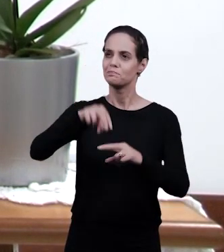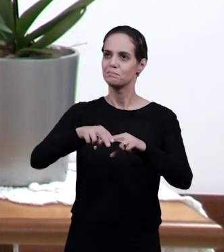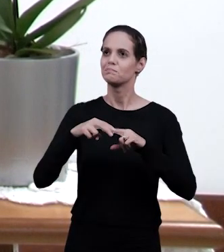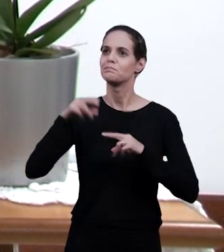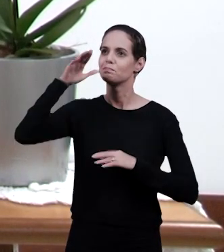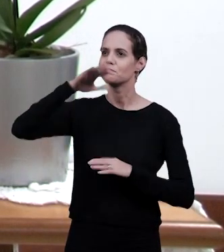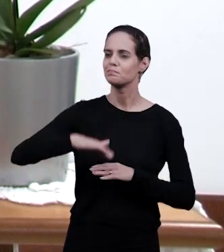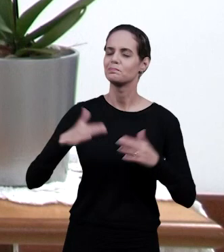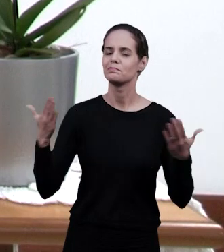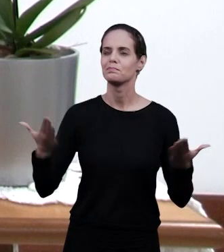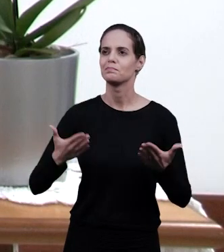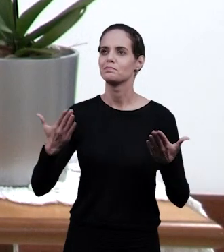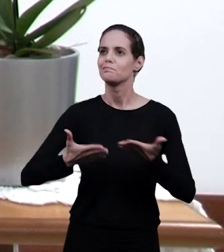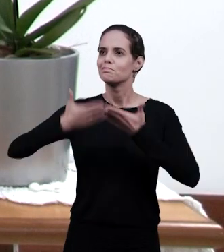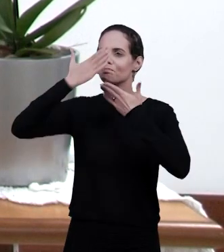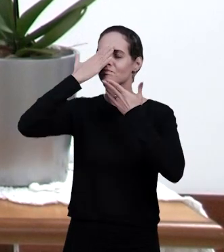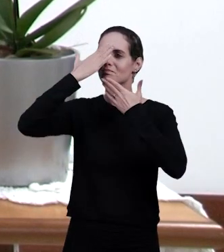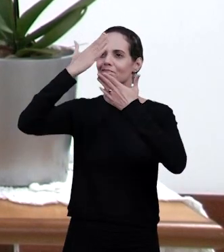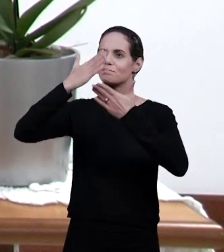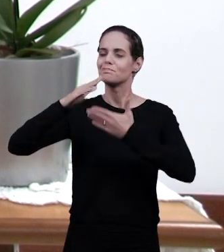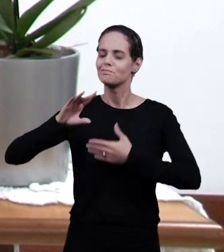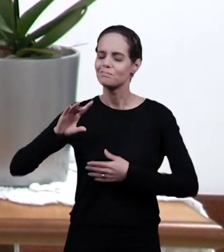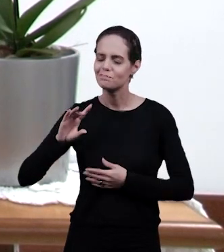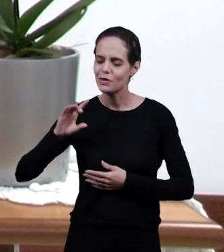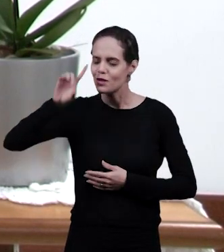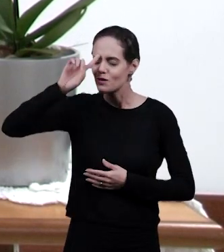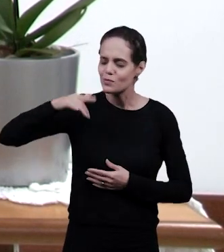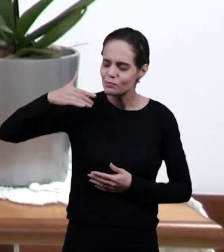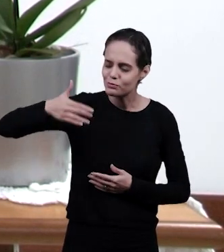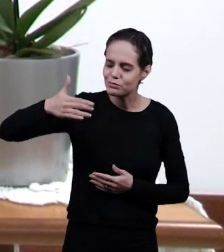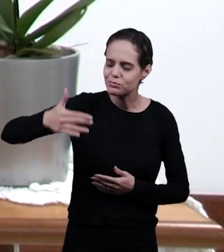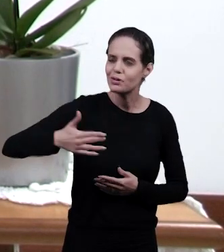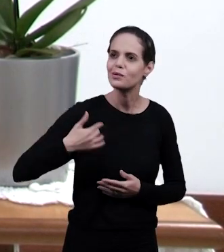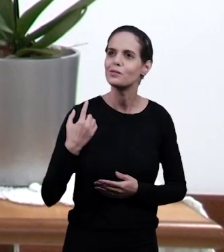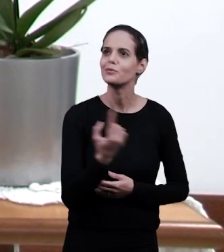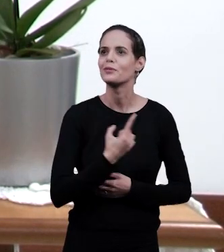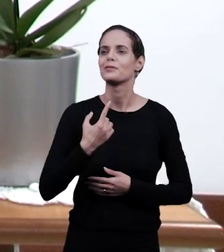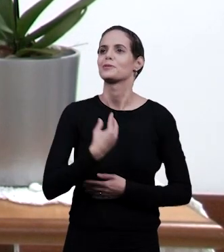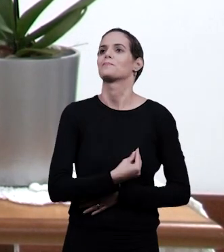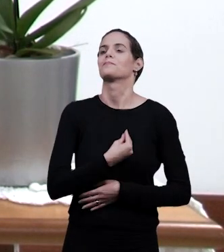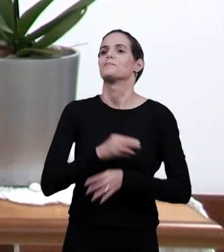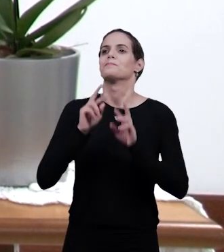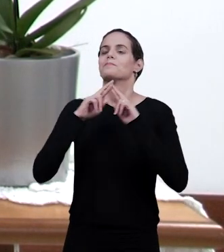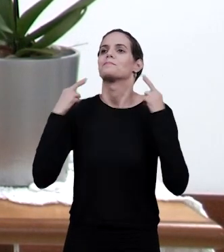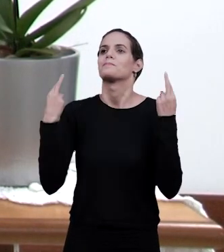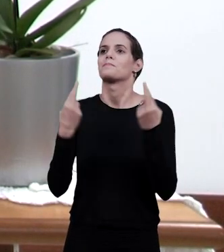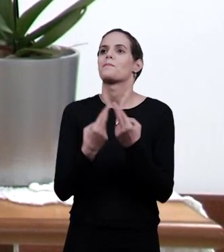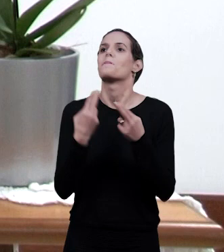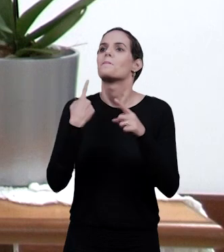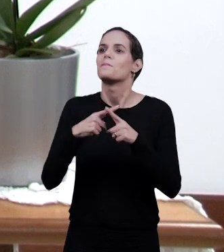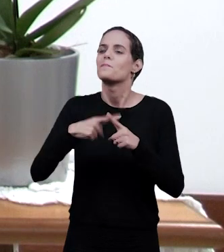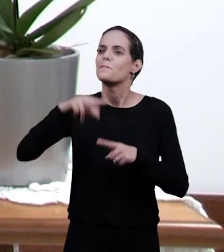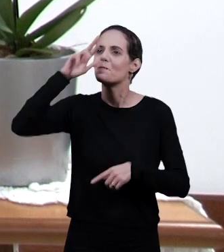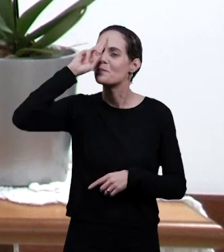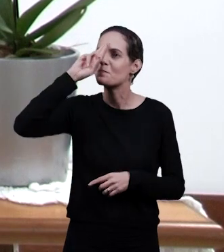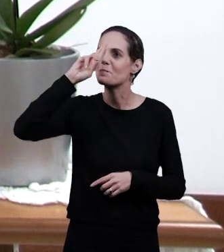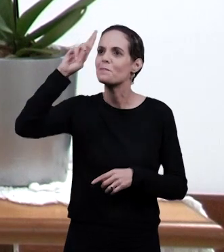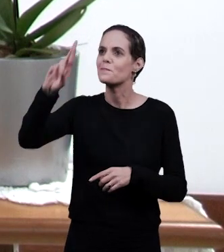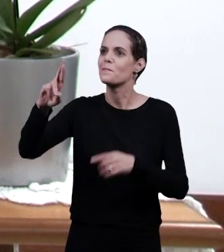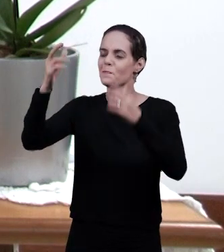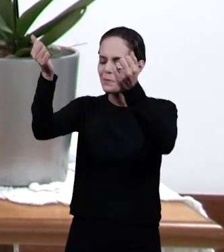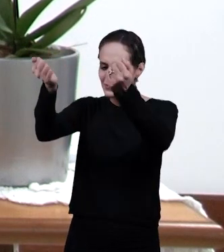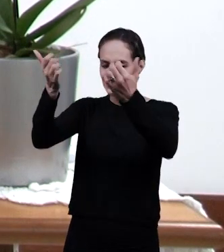ao Teu nome por esta tarde. Louvamos ao Teu nome por cada vez que participamos desta reunião, porque